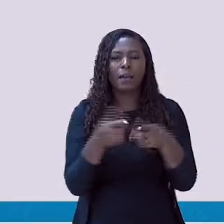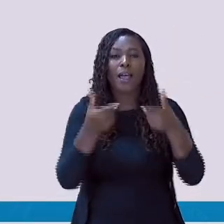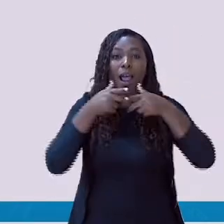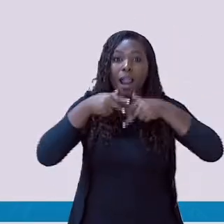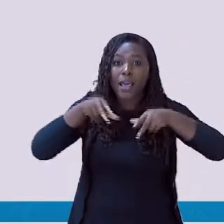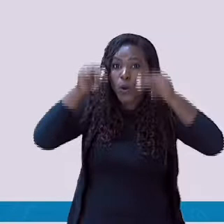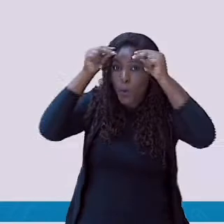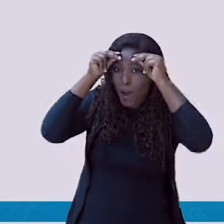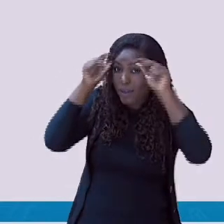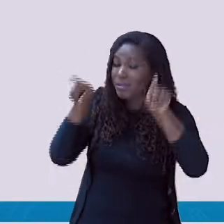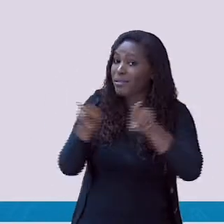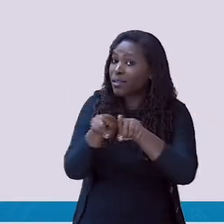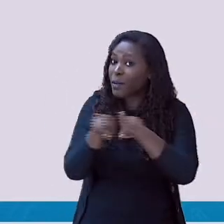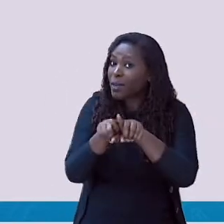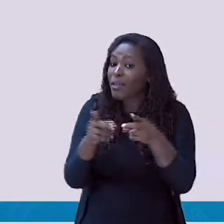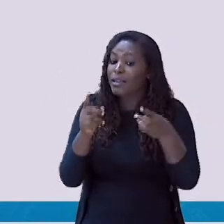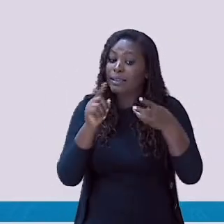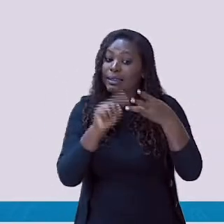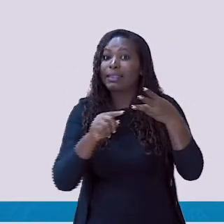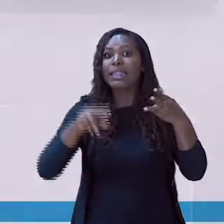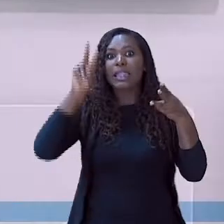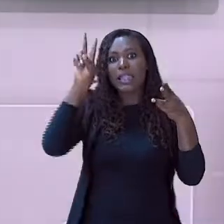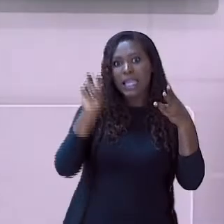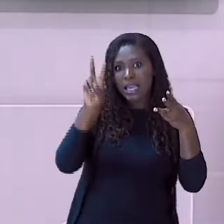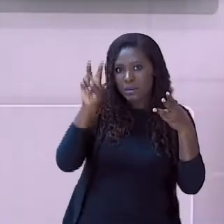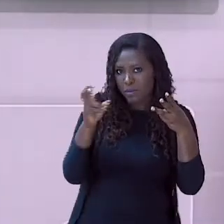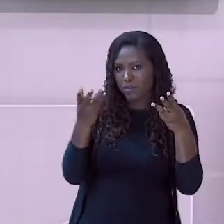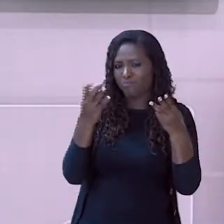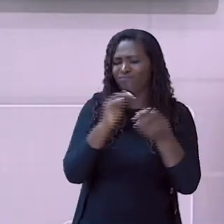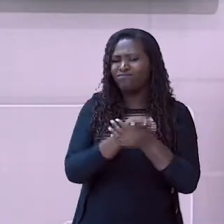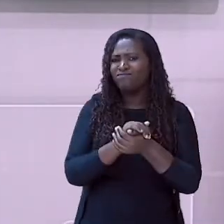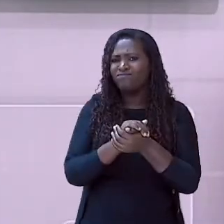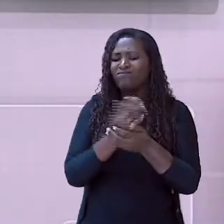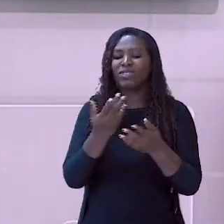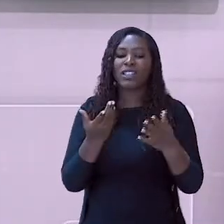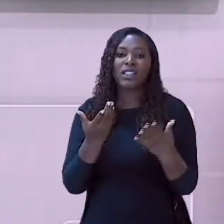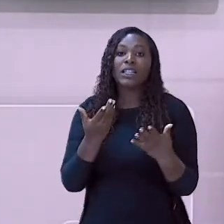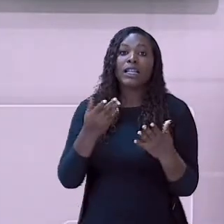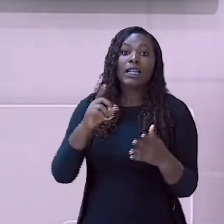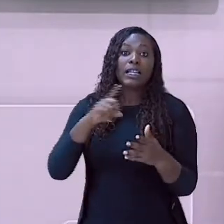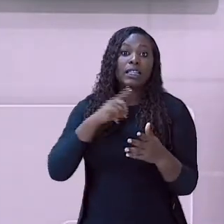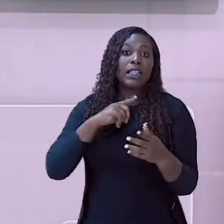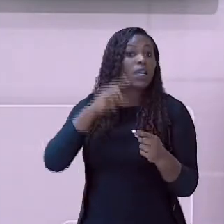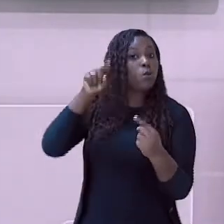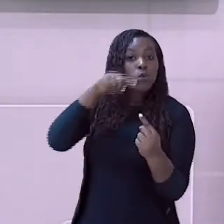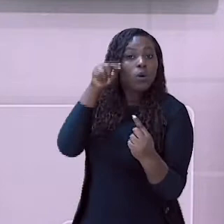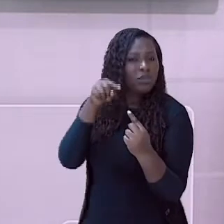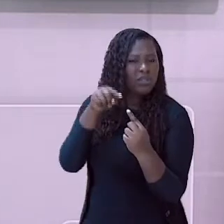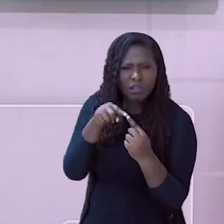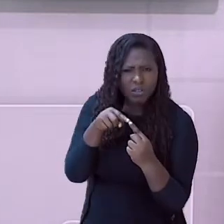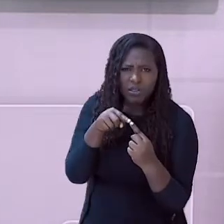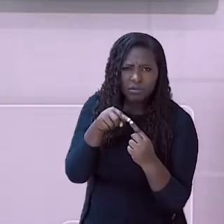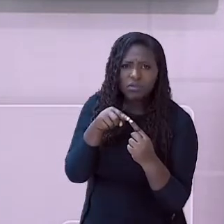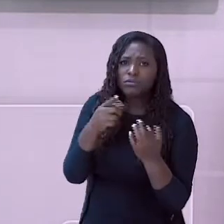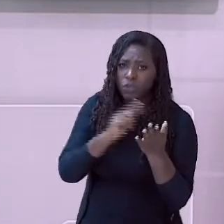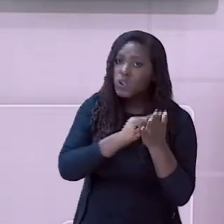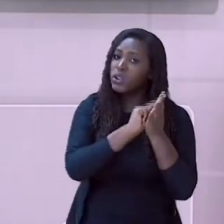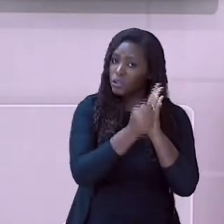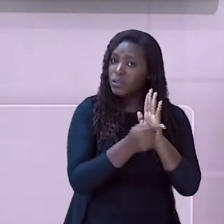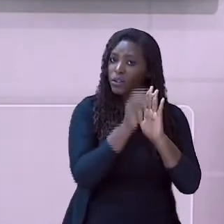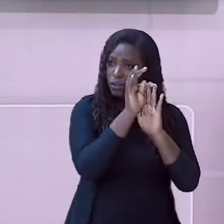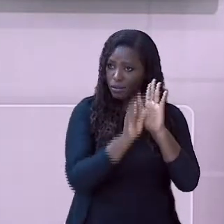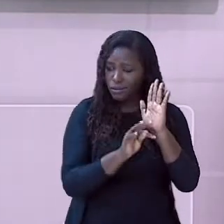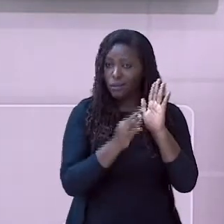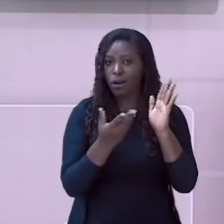e social dentro de um determinado contexto. Para que possamos entender melhor, compreender melhor, vamos ver